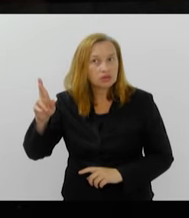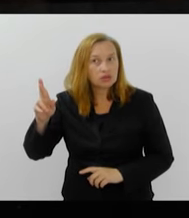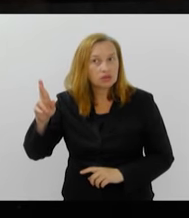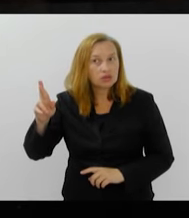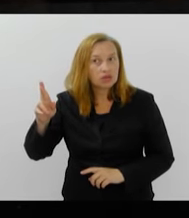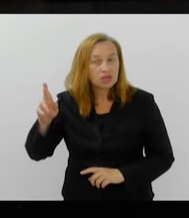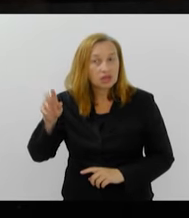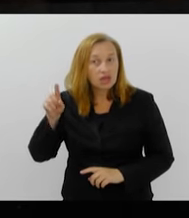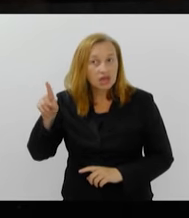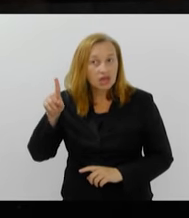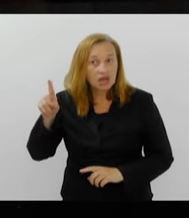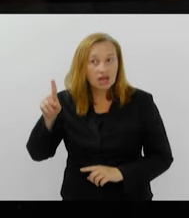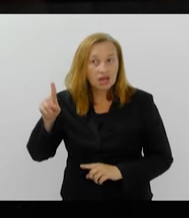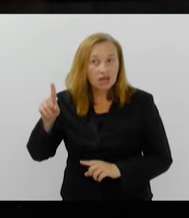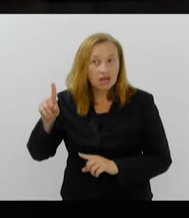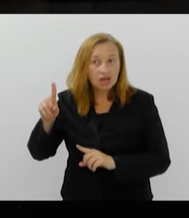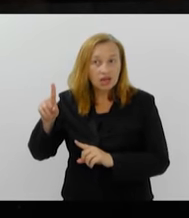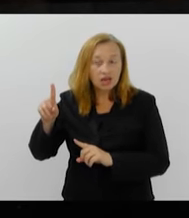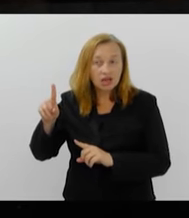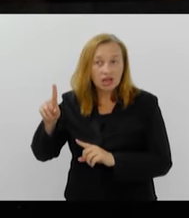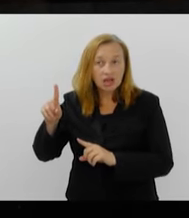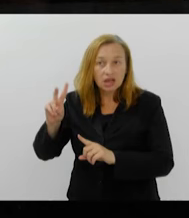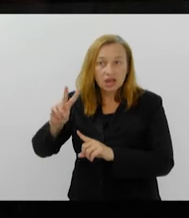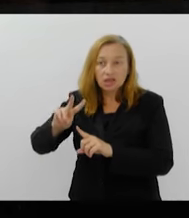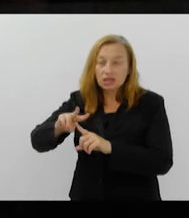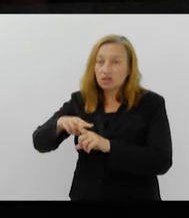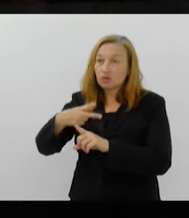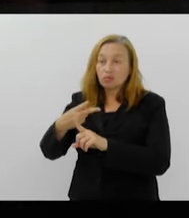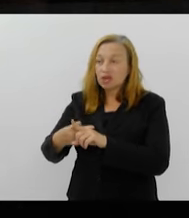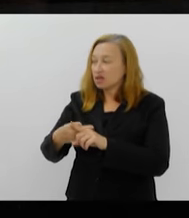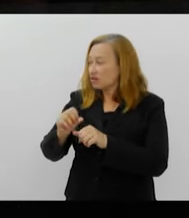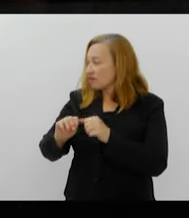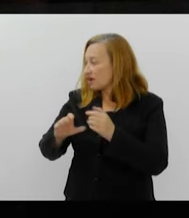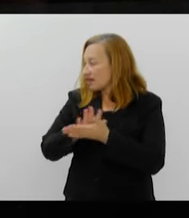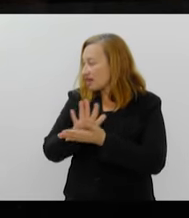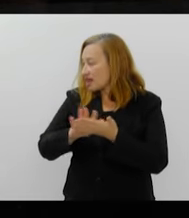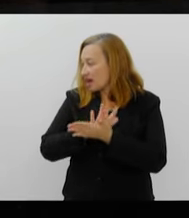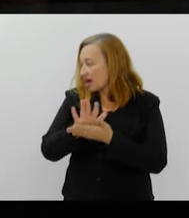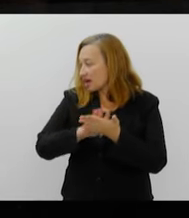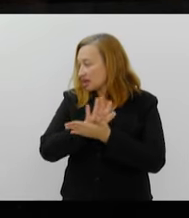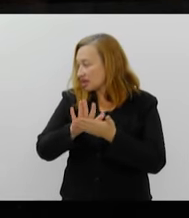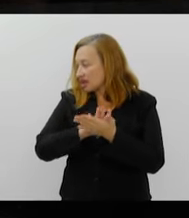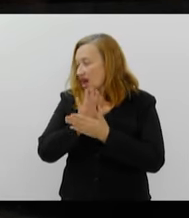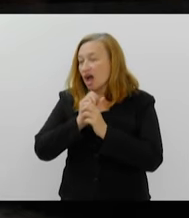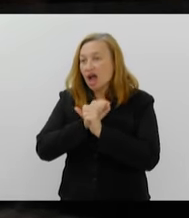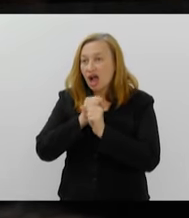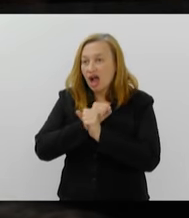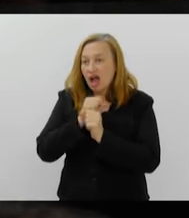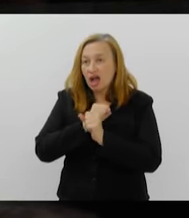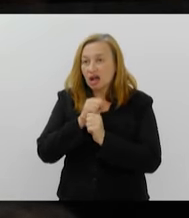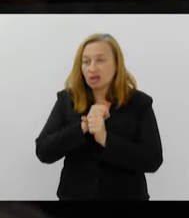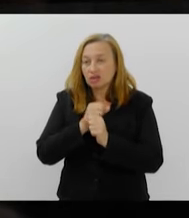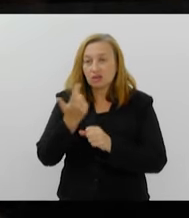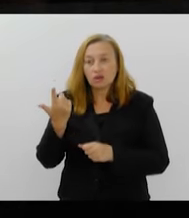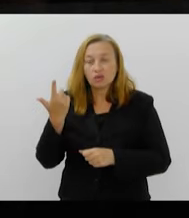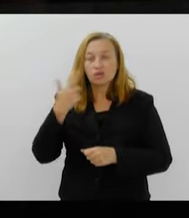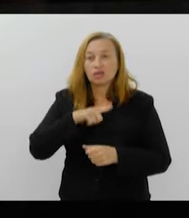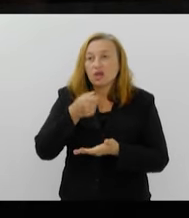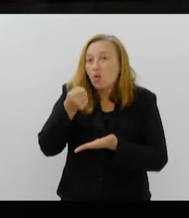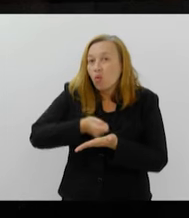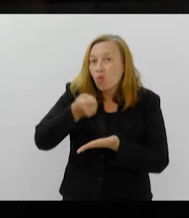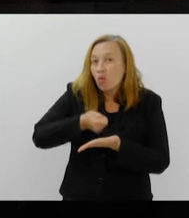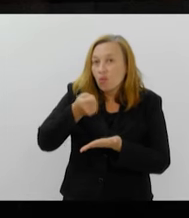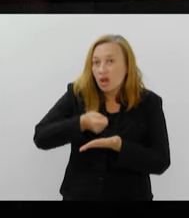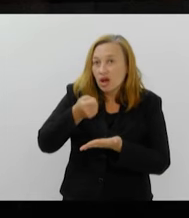pó. E não se faz nada com ela, dessa dívida ativa por ano, quando se consegue cobrar alguma